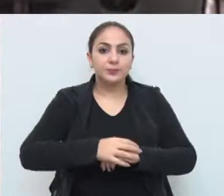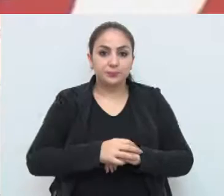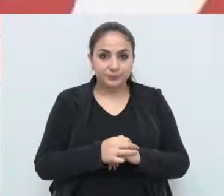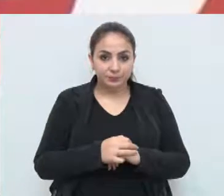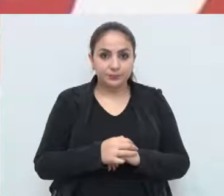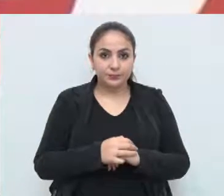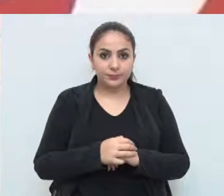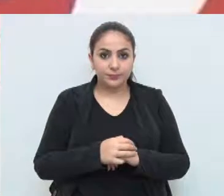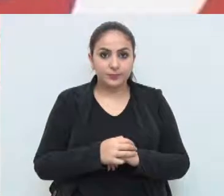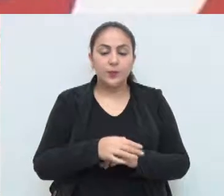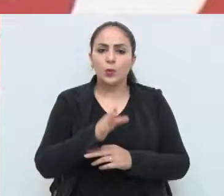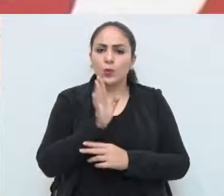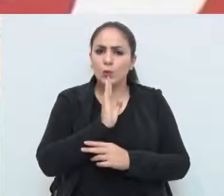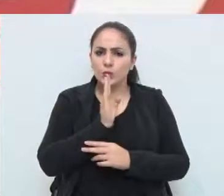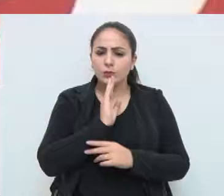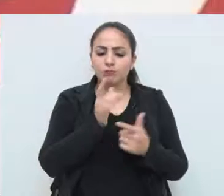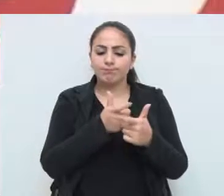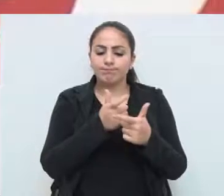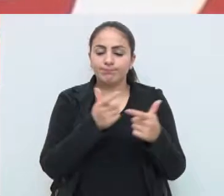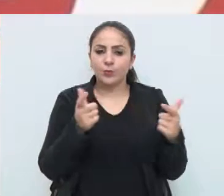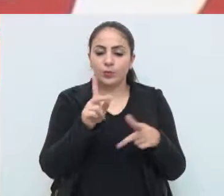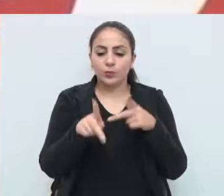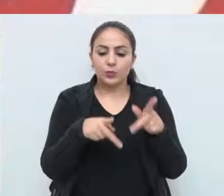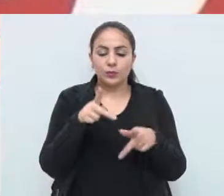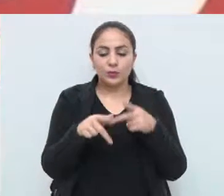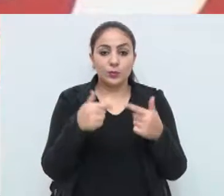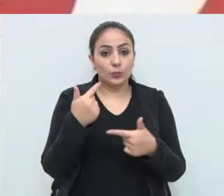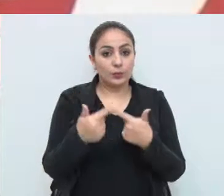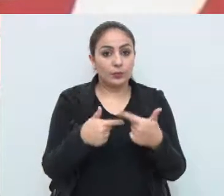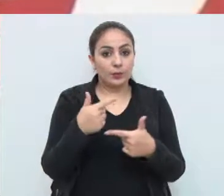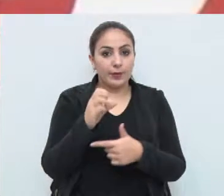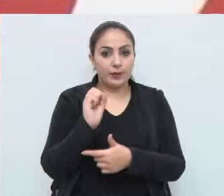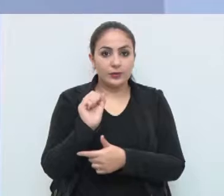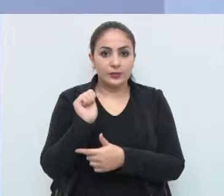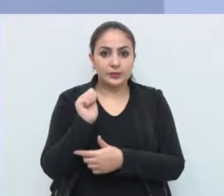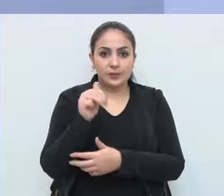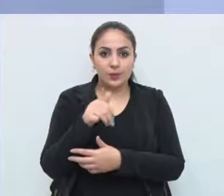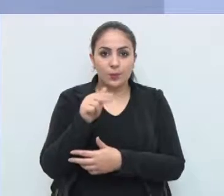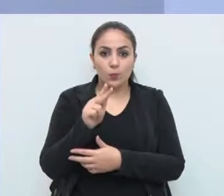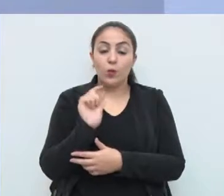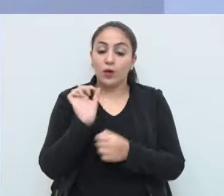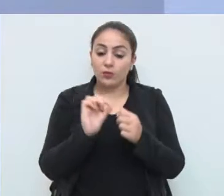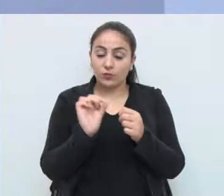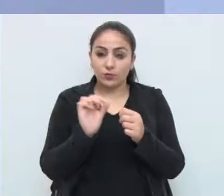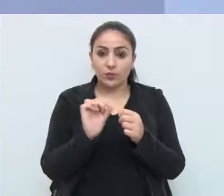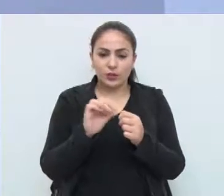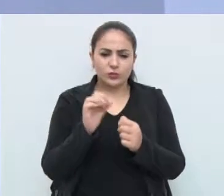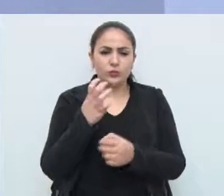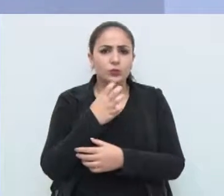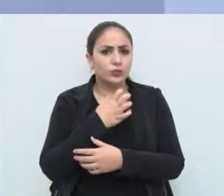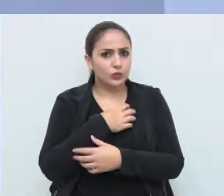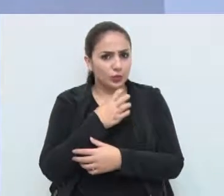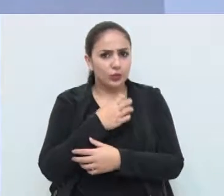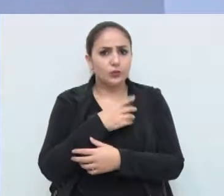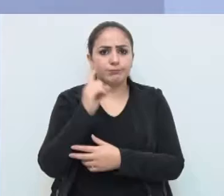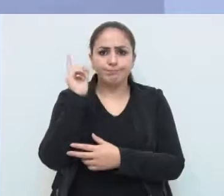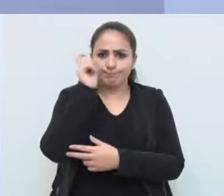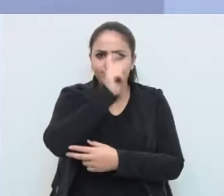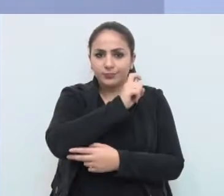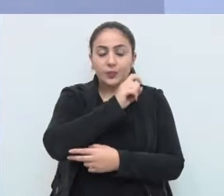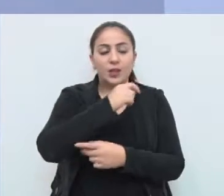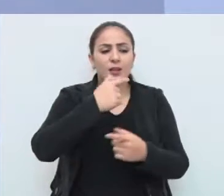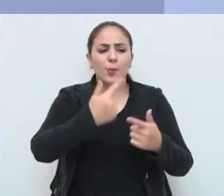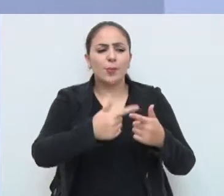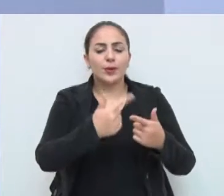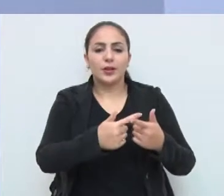recursos. Conhecimento amplo da população que o serviço do SAMU é prestado de modo precário, e